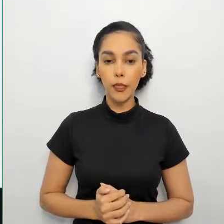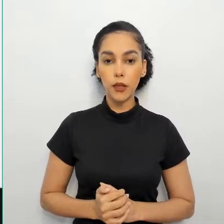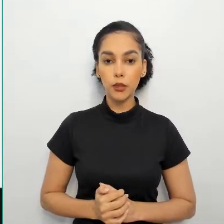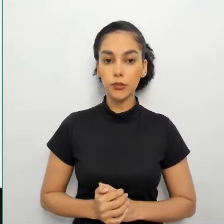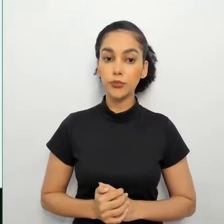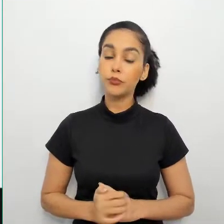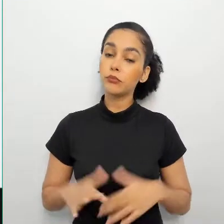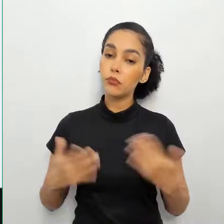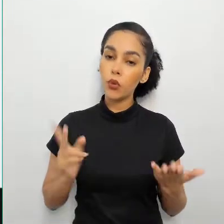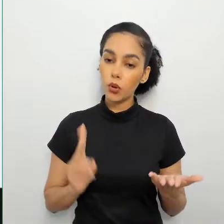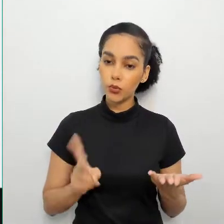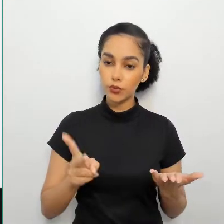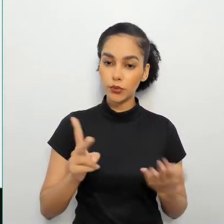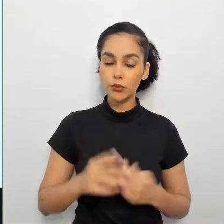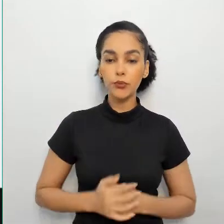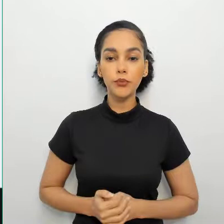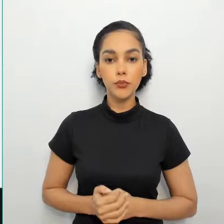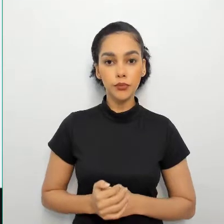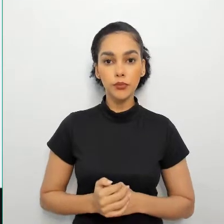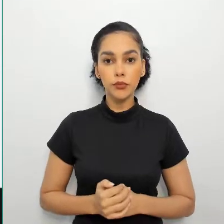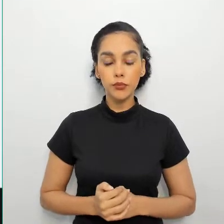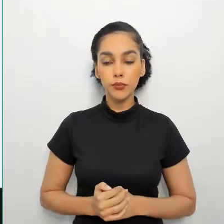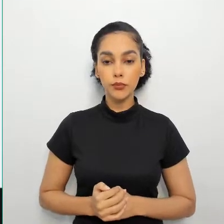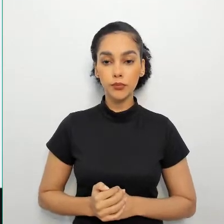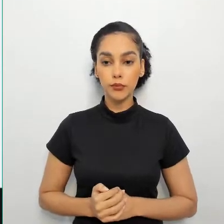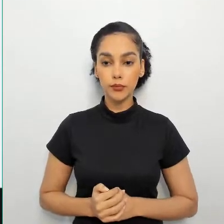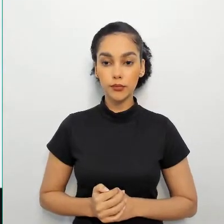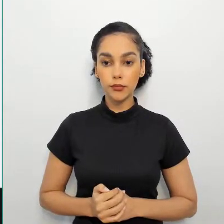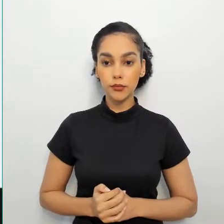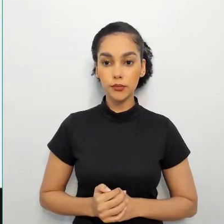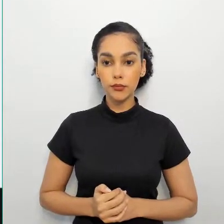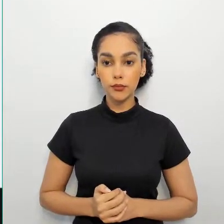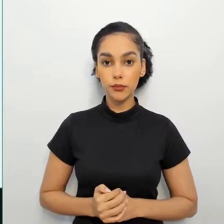apagar isso aqui para não ficar estranho. Continuando a leitura.